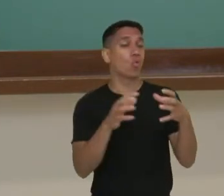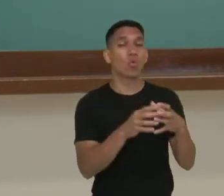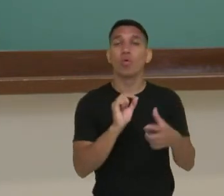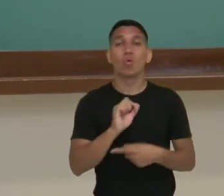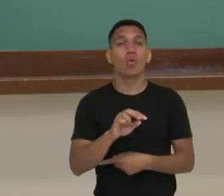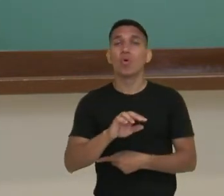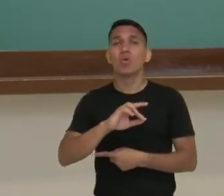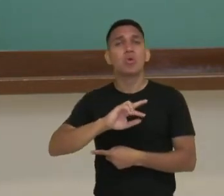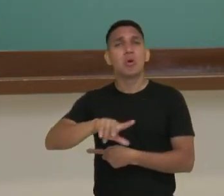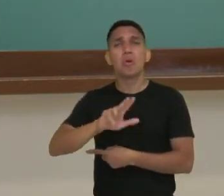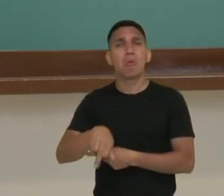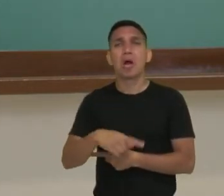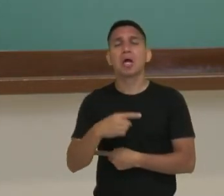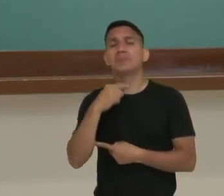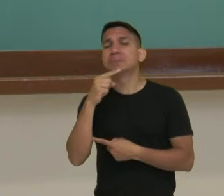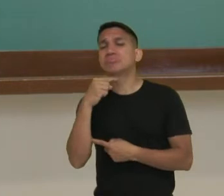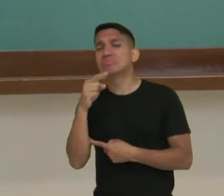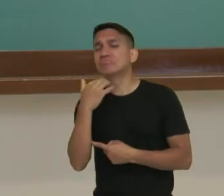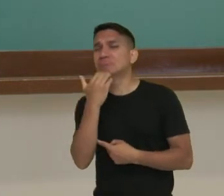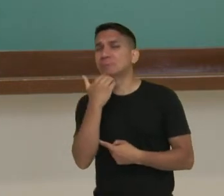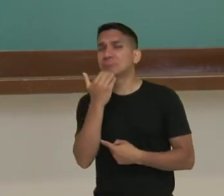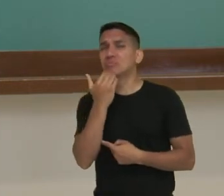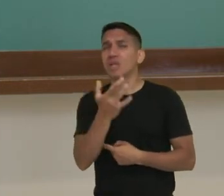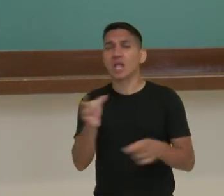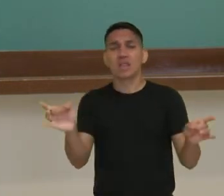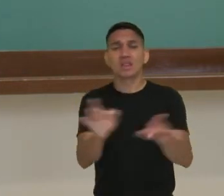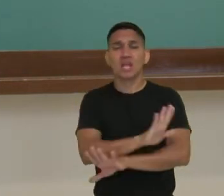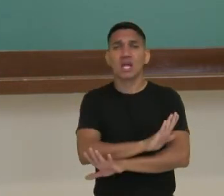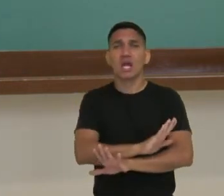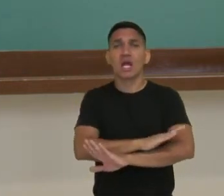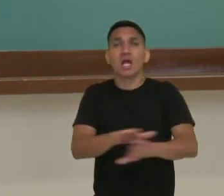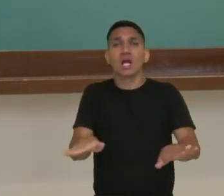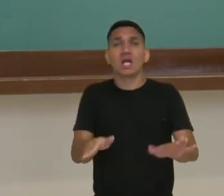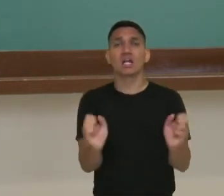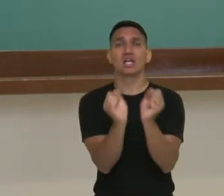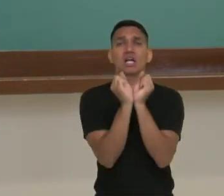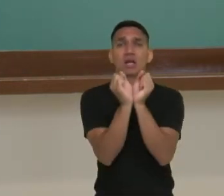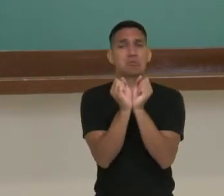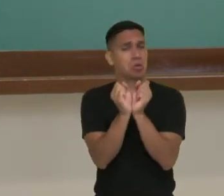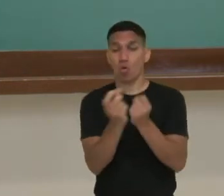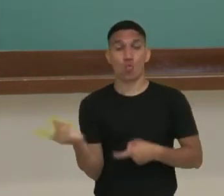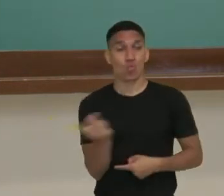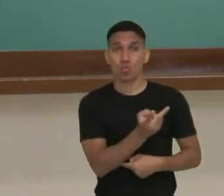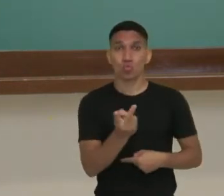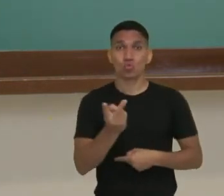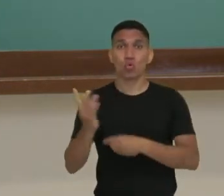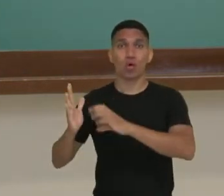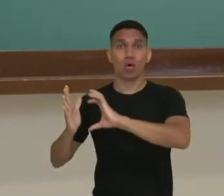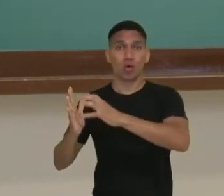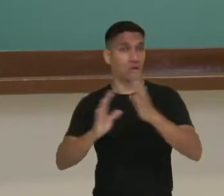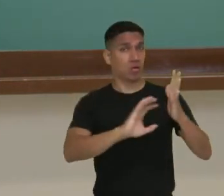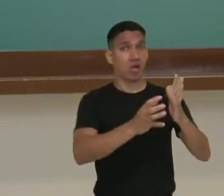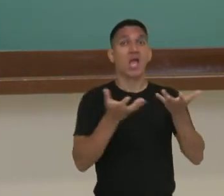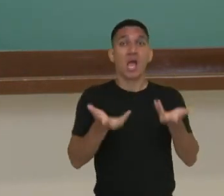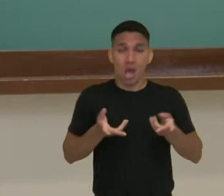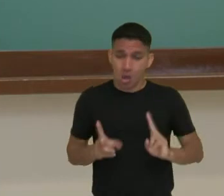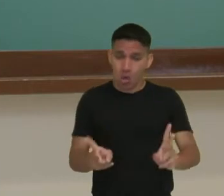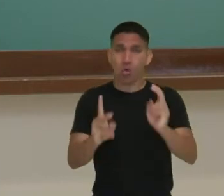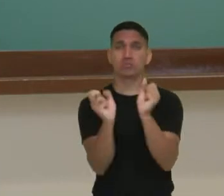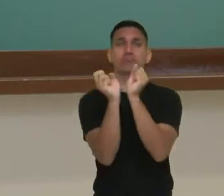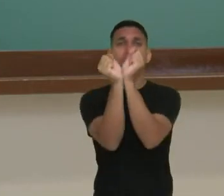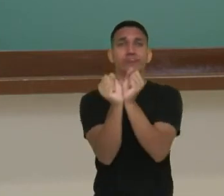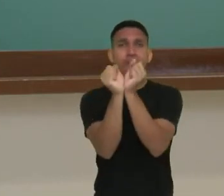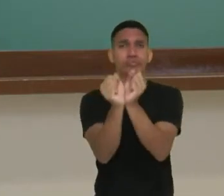fim da escravidão. Pelo contrário, eles desejavam manter o escravismo, né? Isso vai contra muito